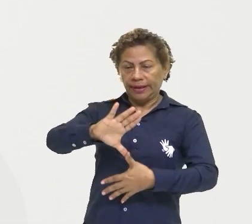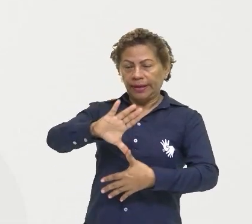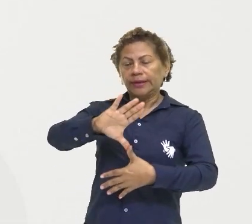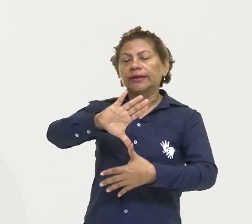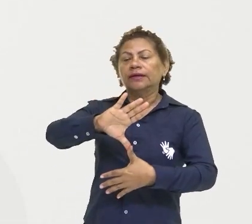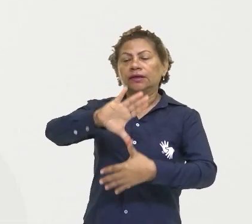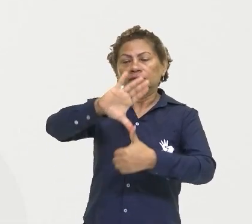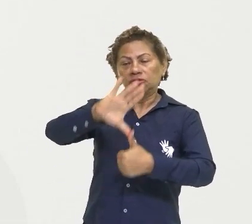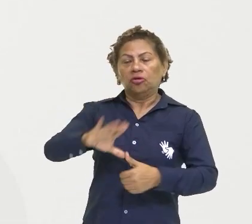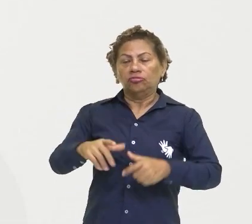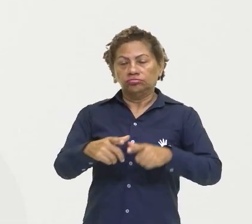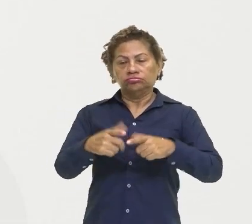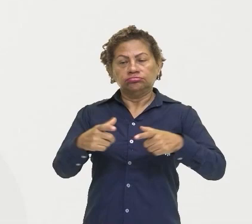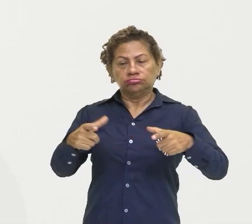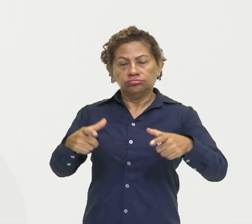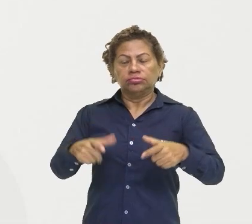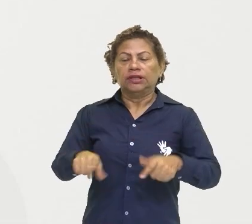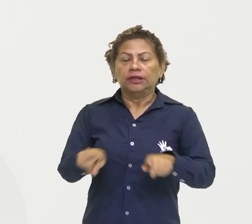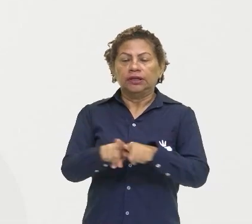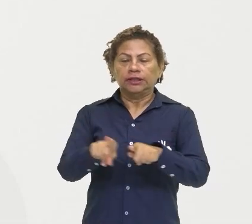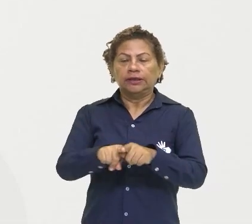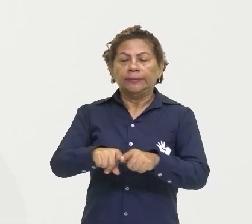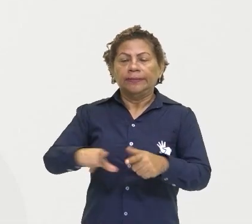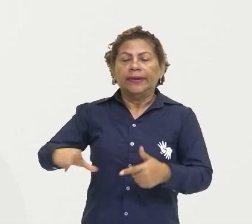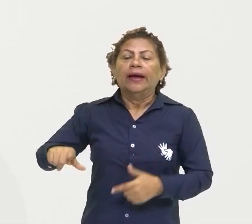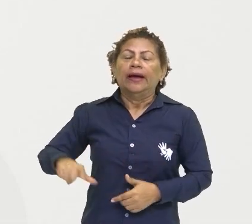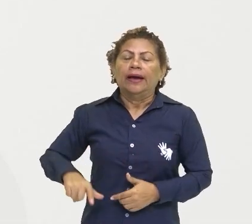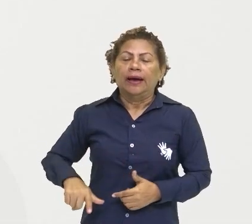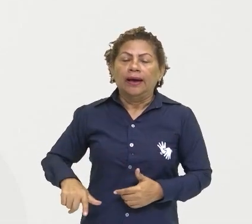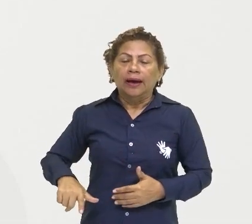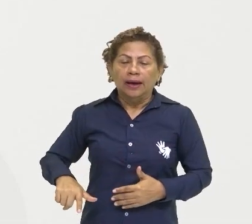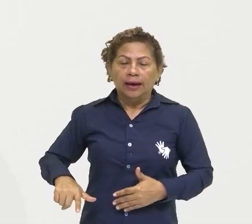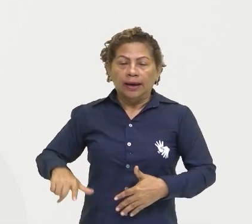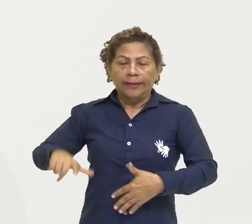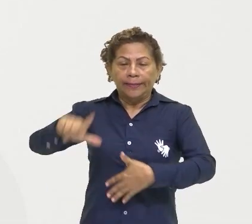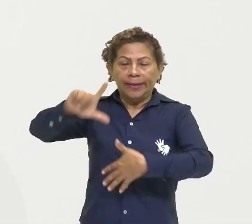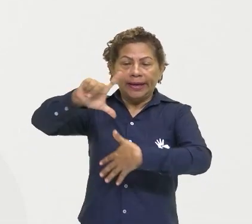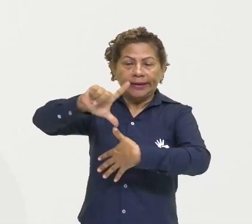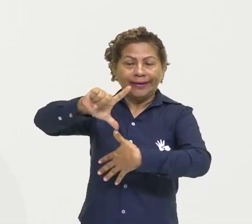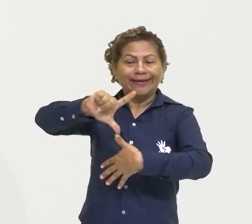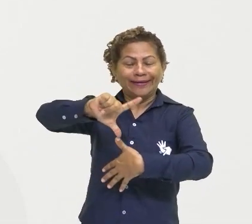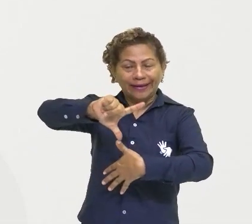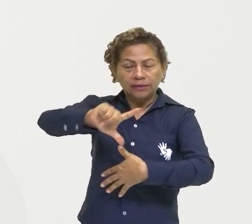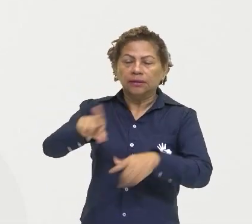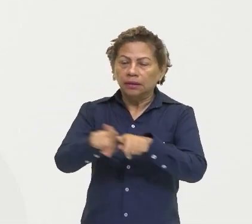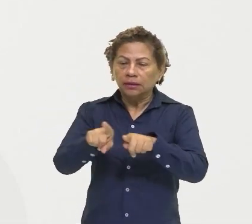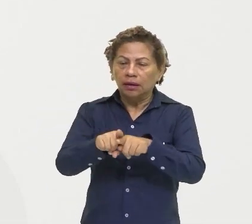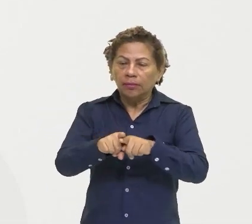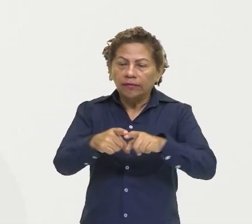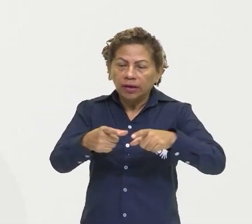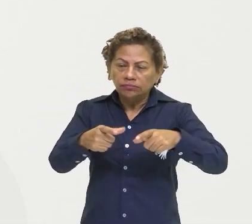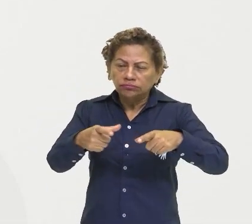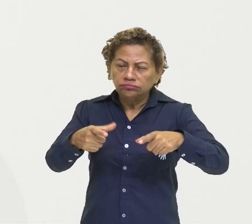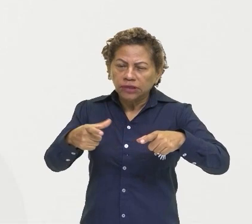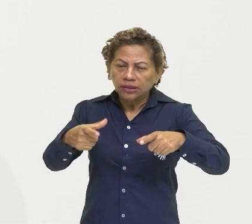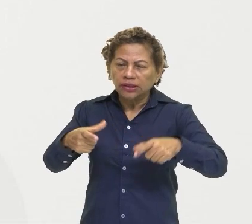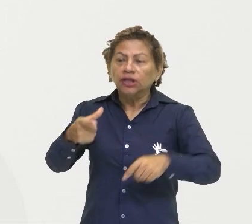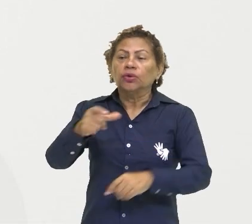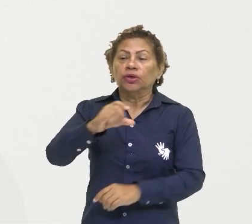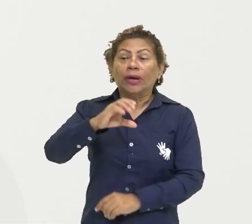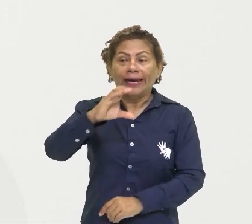no seu crescimento. A América Latina e o Caribe, que a gente vai chamar aqui de ALC, tudo bem? Cresce também de uma